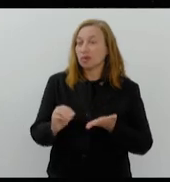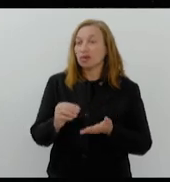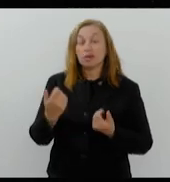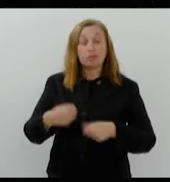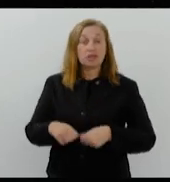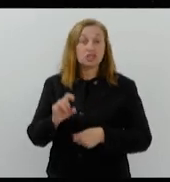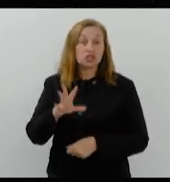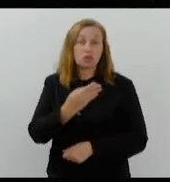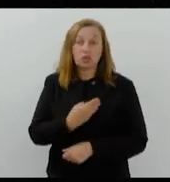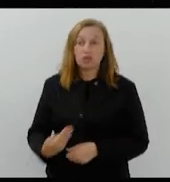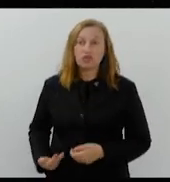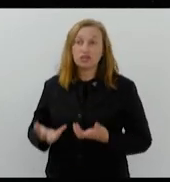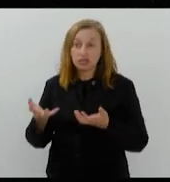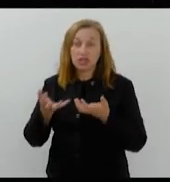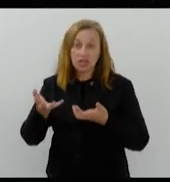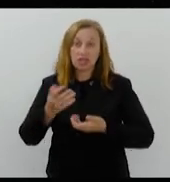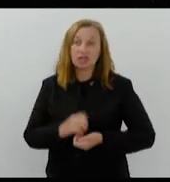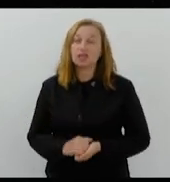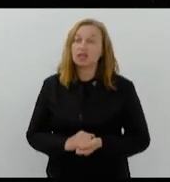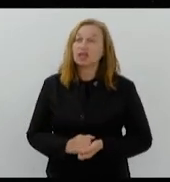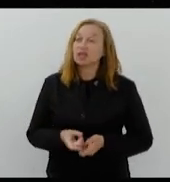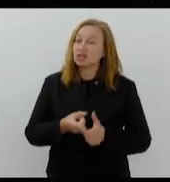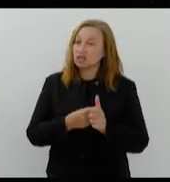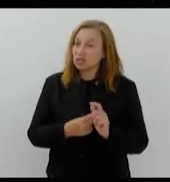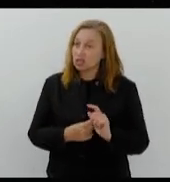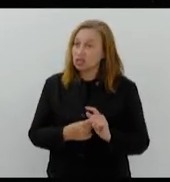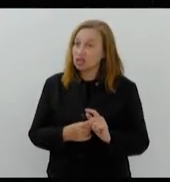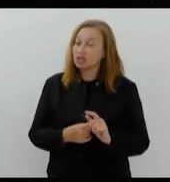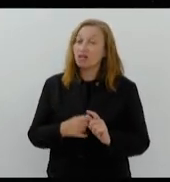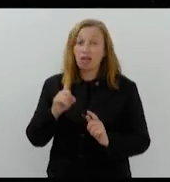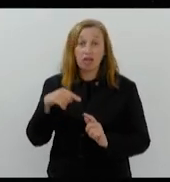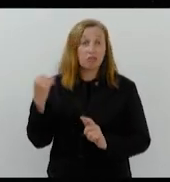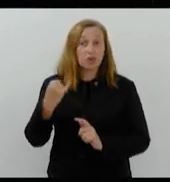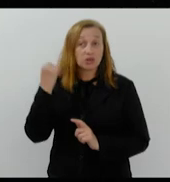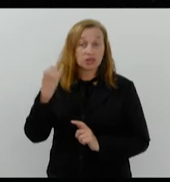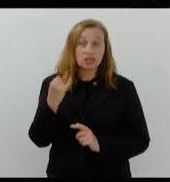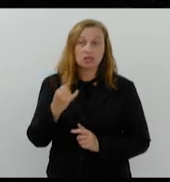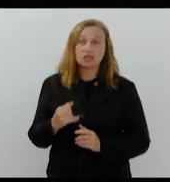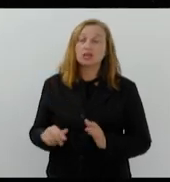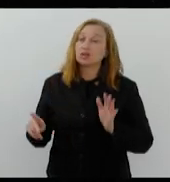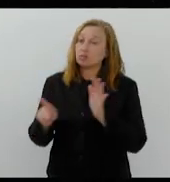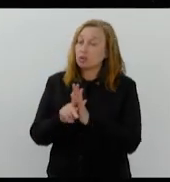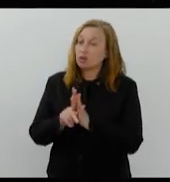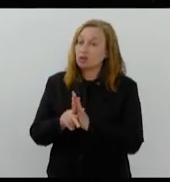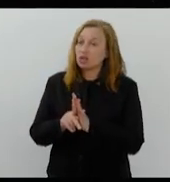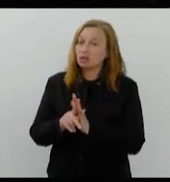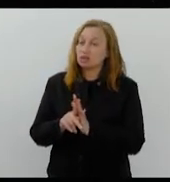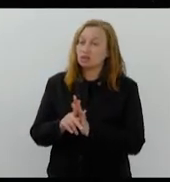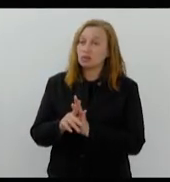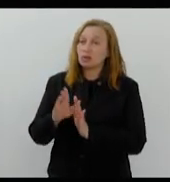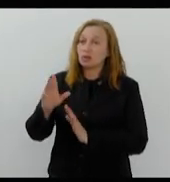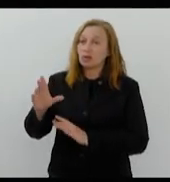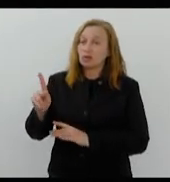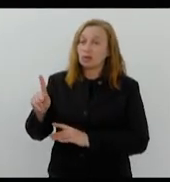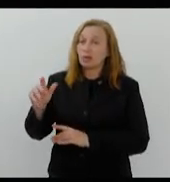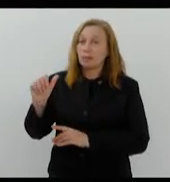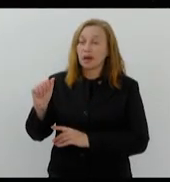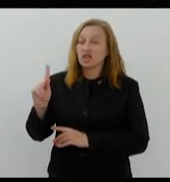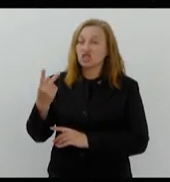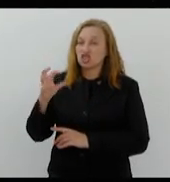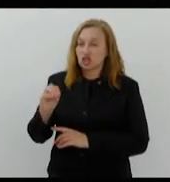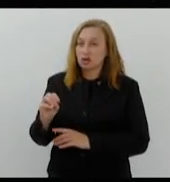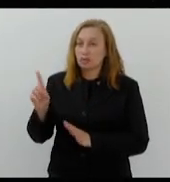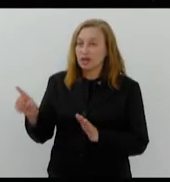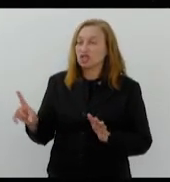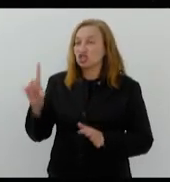querer. E a securitização da dívida é importantíssima. No projeto do Pacheco, para você reduzir o juro